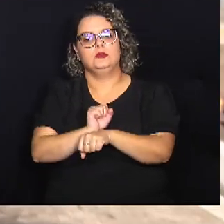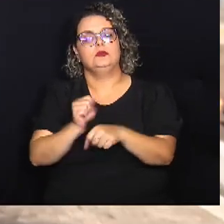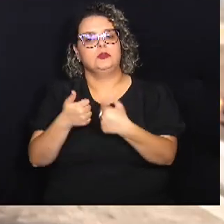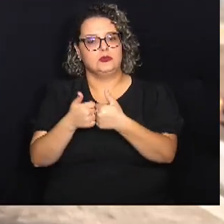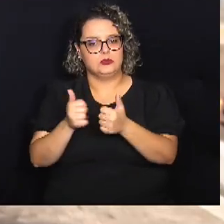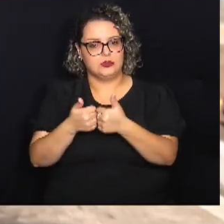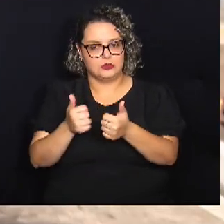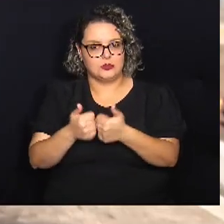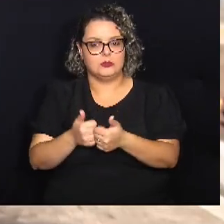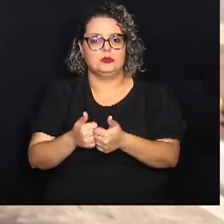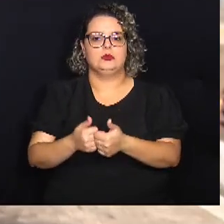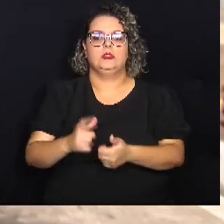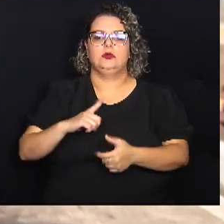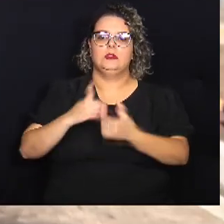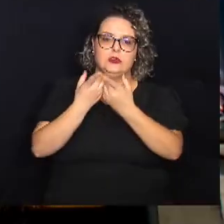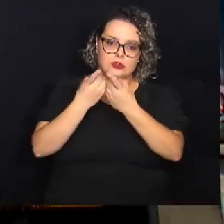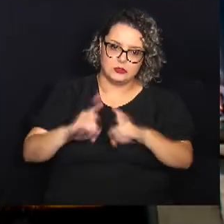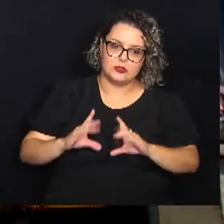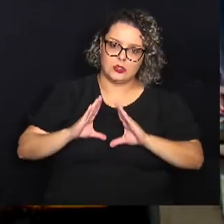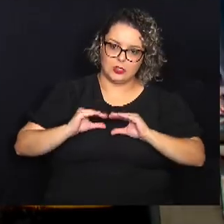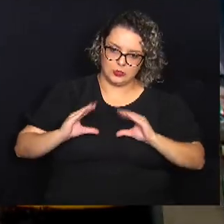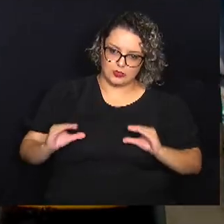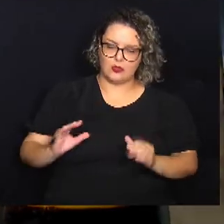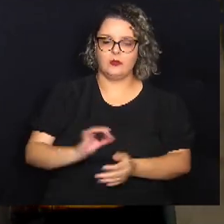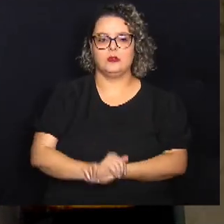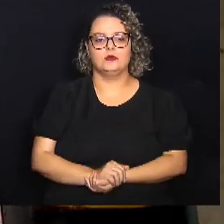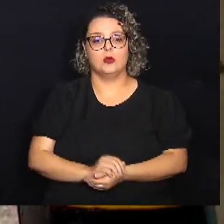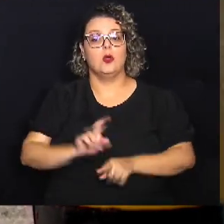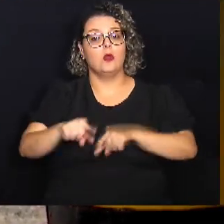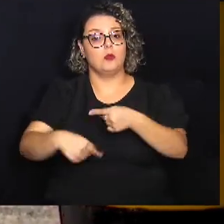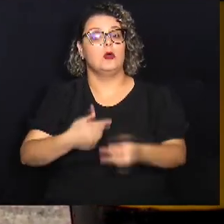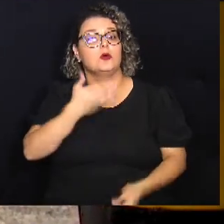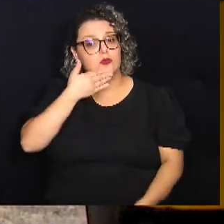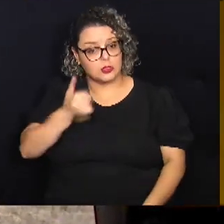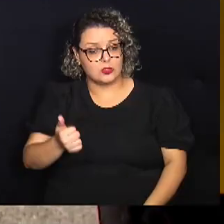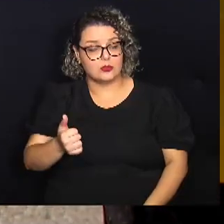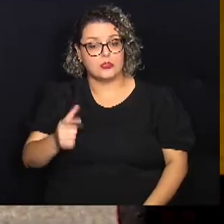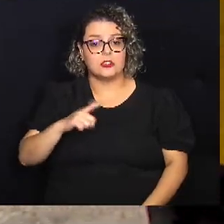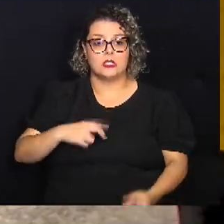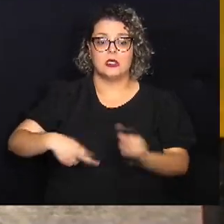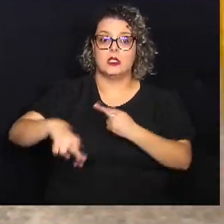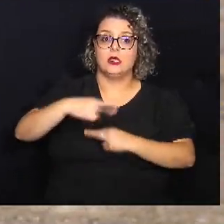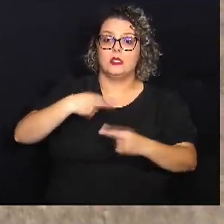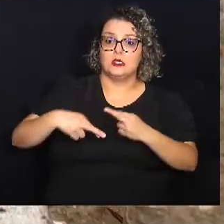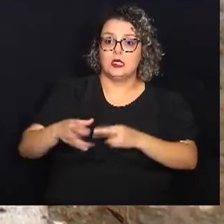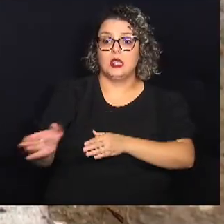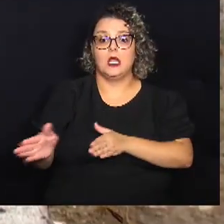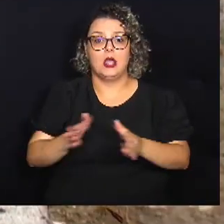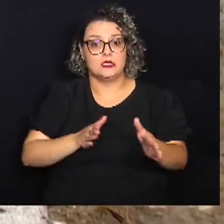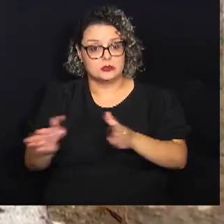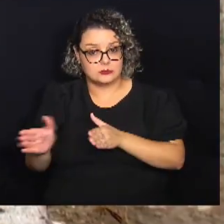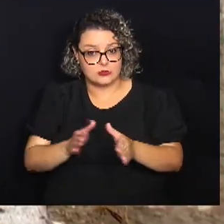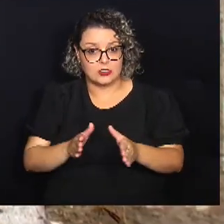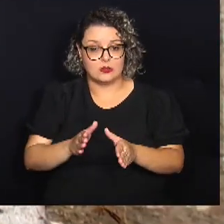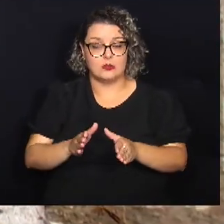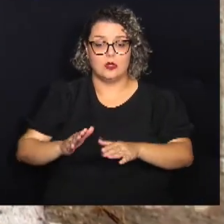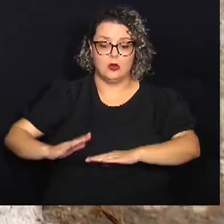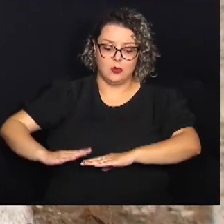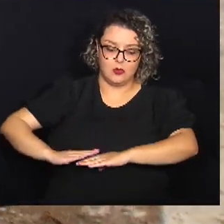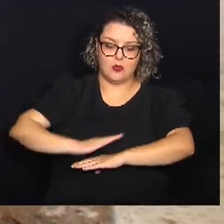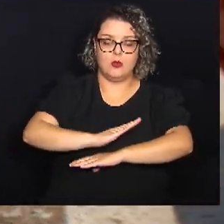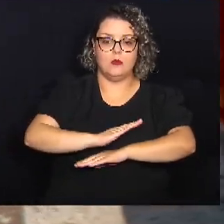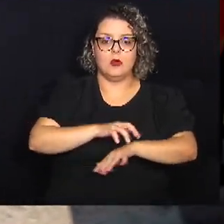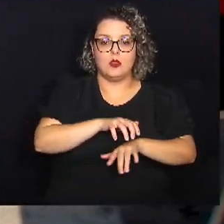ônibus, tenham dignidade e conforto. Outra melhoria prevista está relacionada à acessibilidade, com rampas e